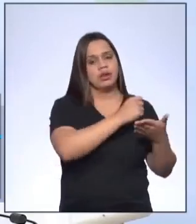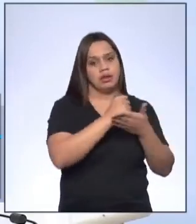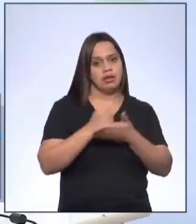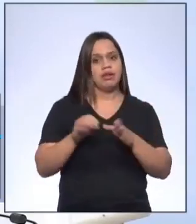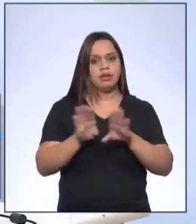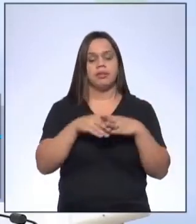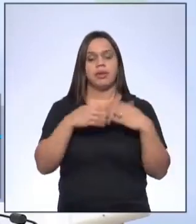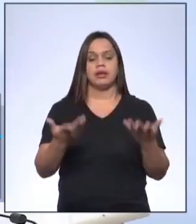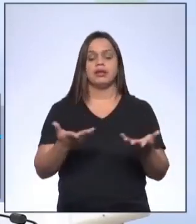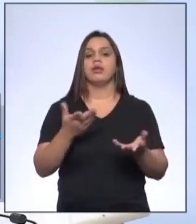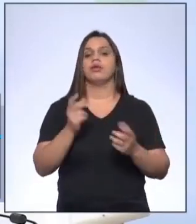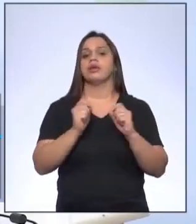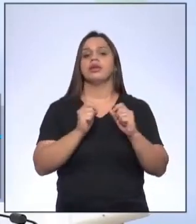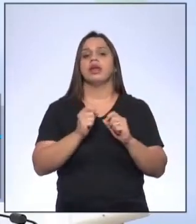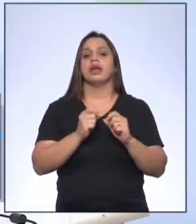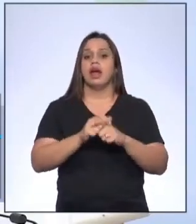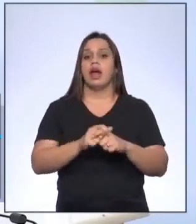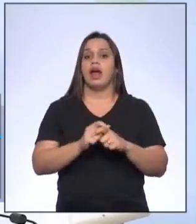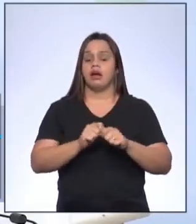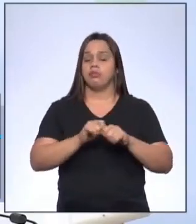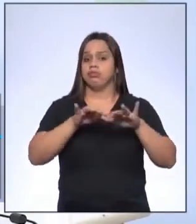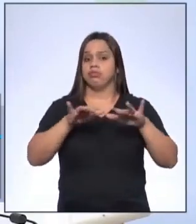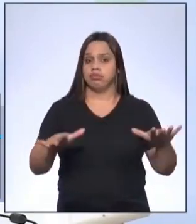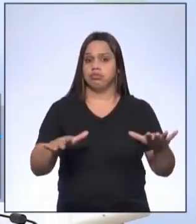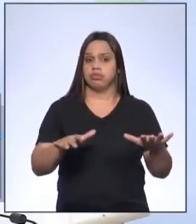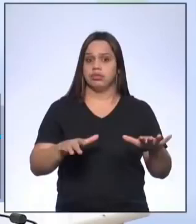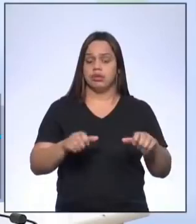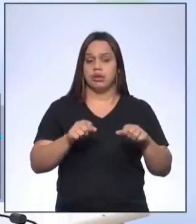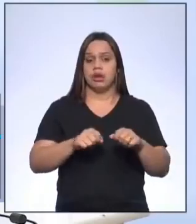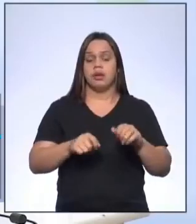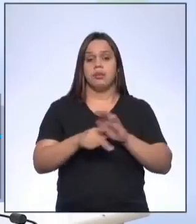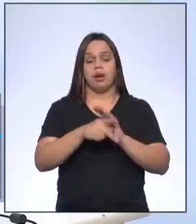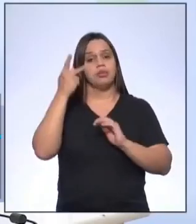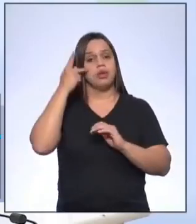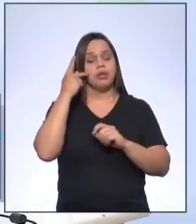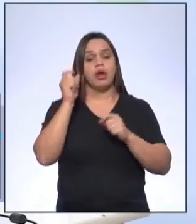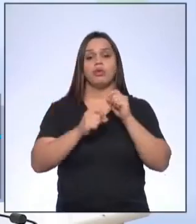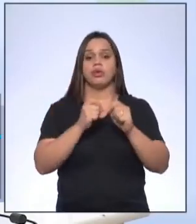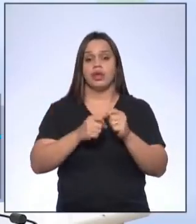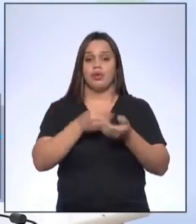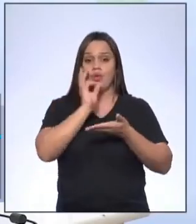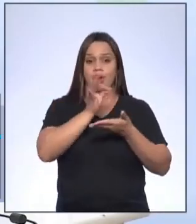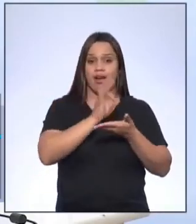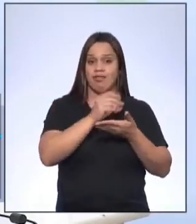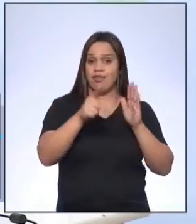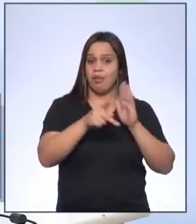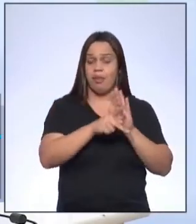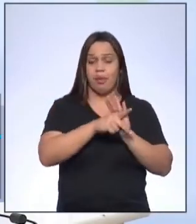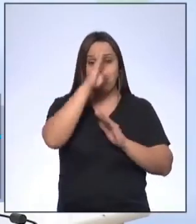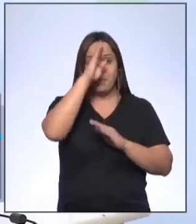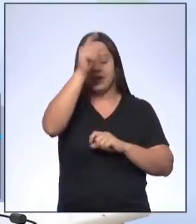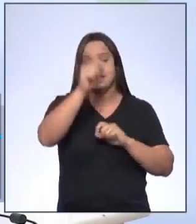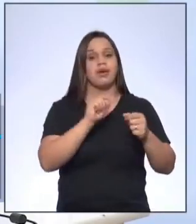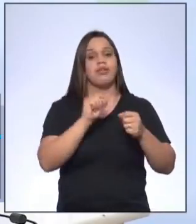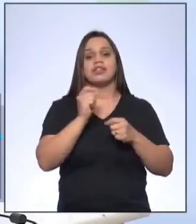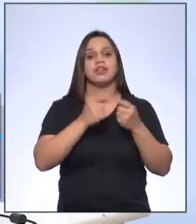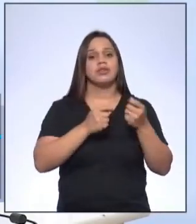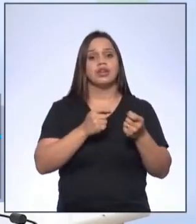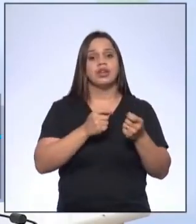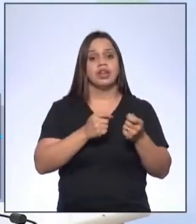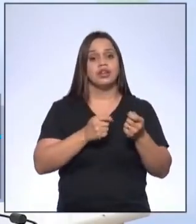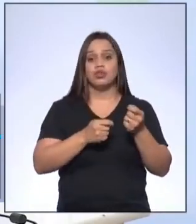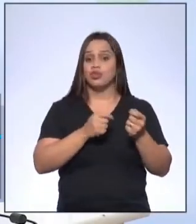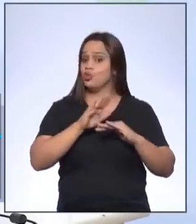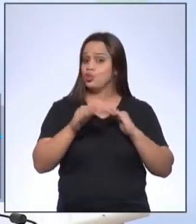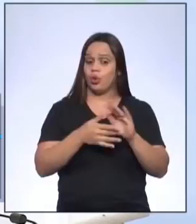e econômico de São Paulo é que o café tornou-se um carro-chefe da economia nacional, né, impulsionando a estruturação econômica do